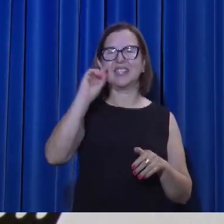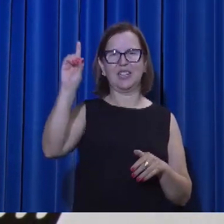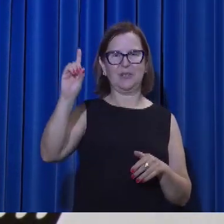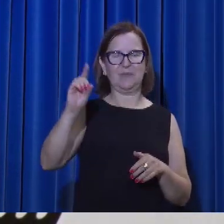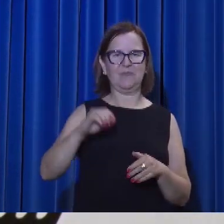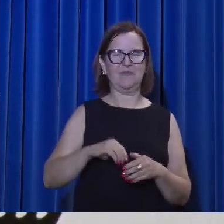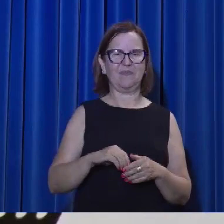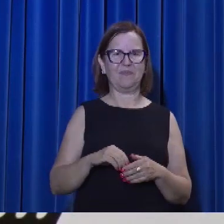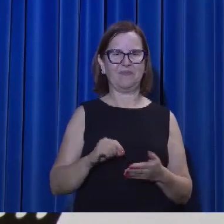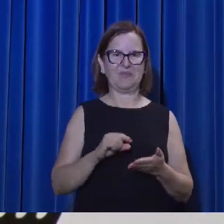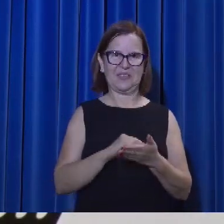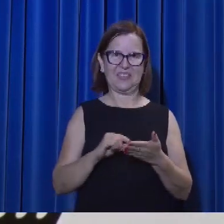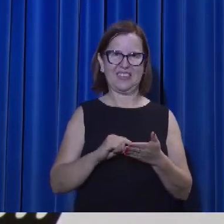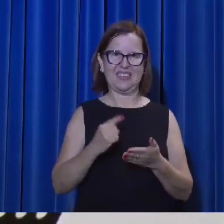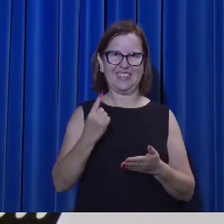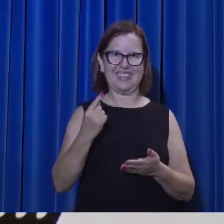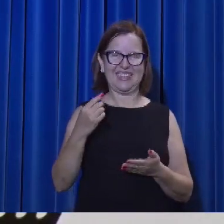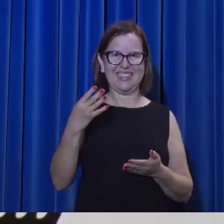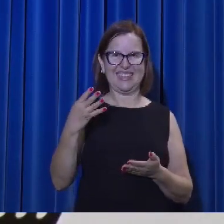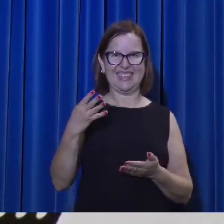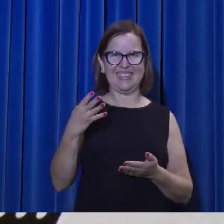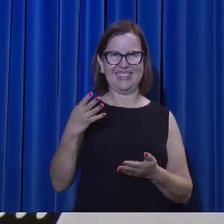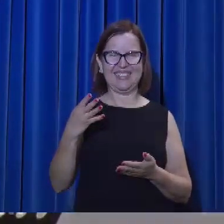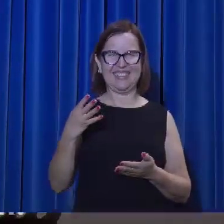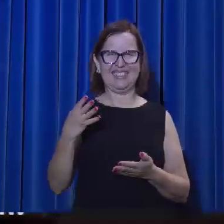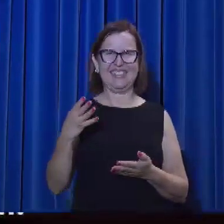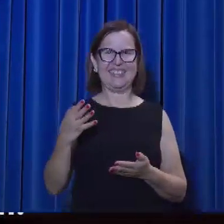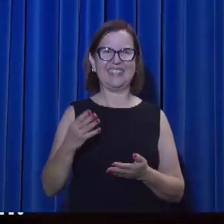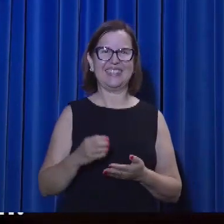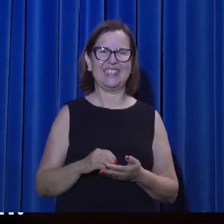com o versículo 14.